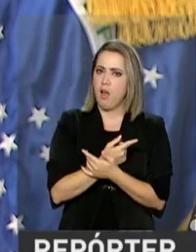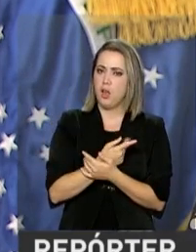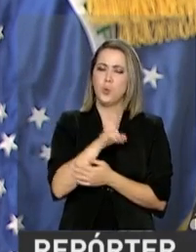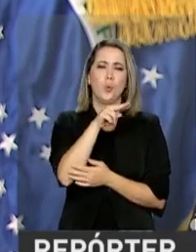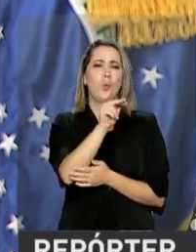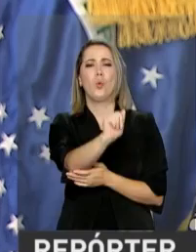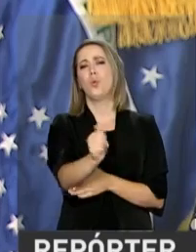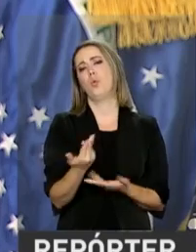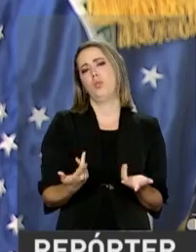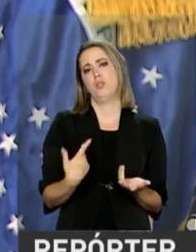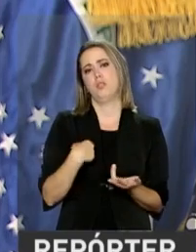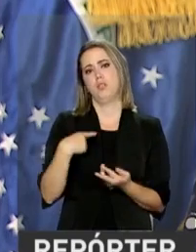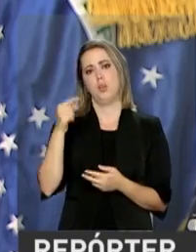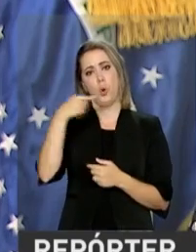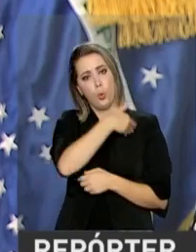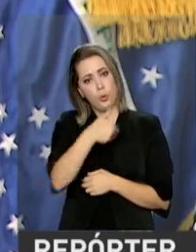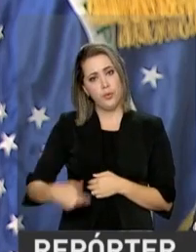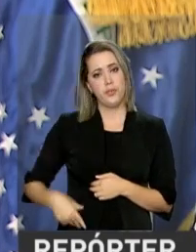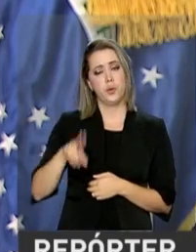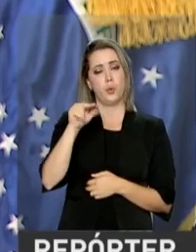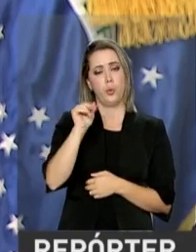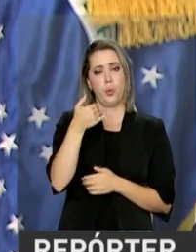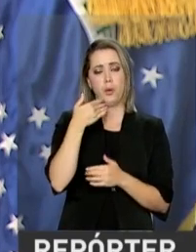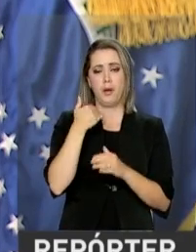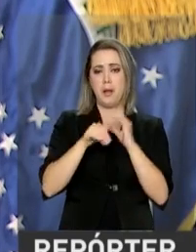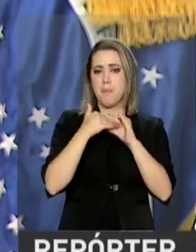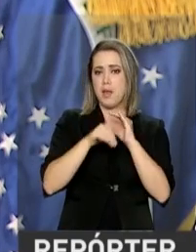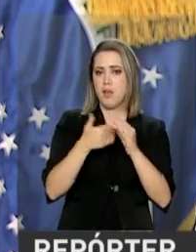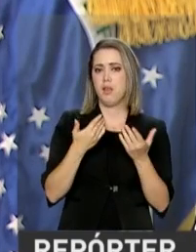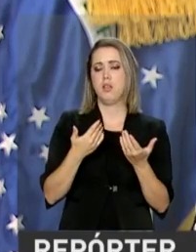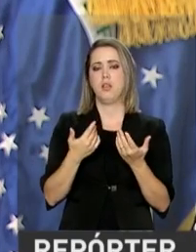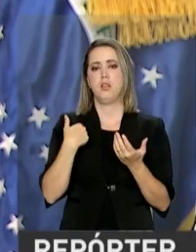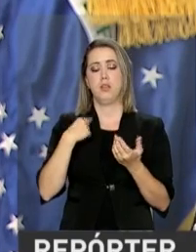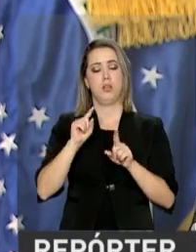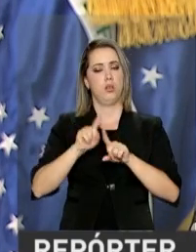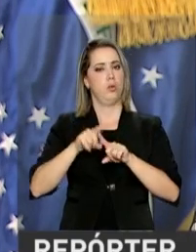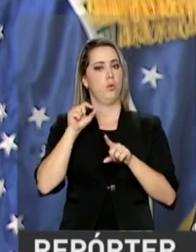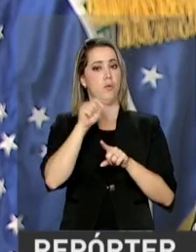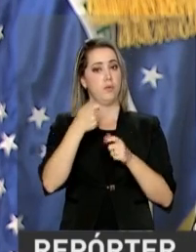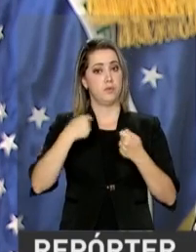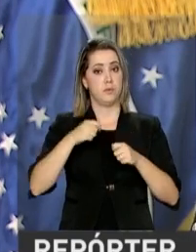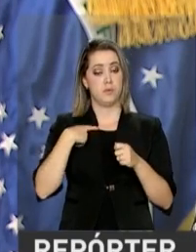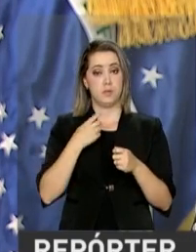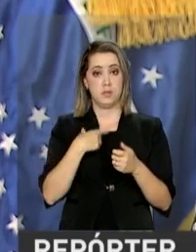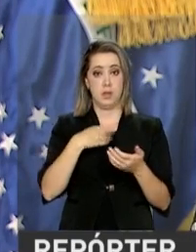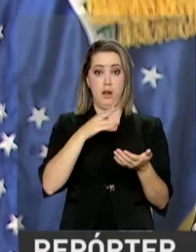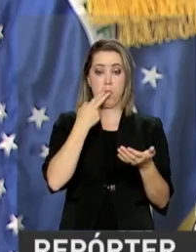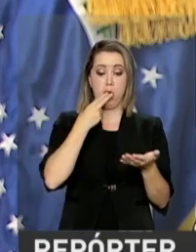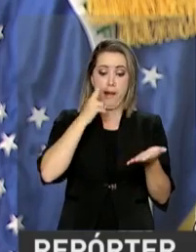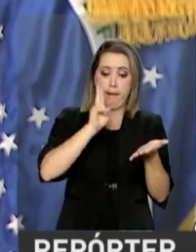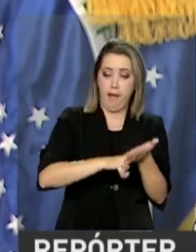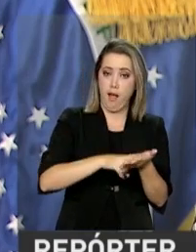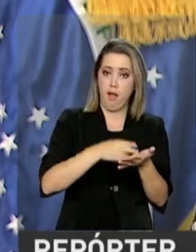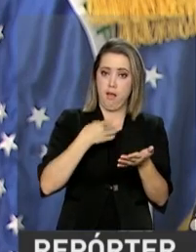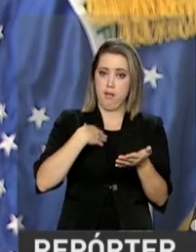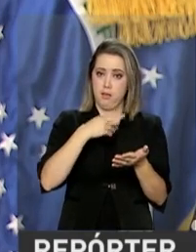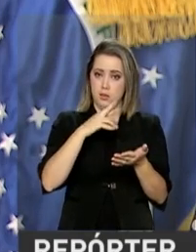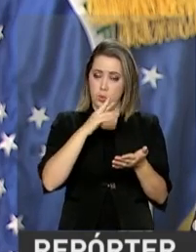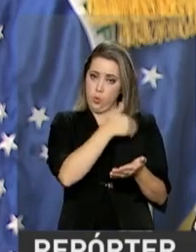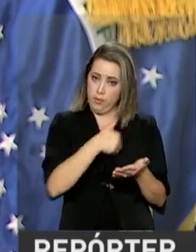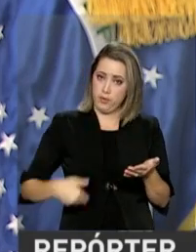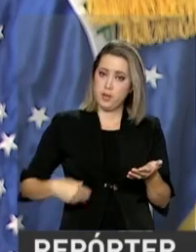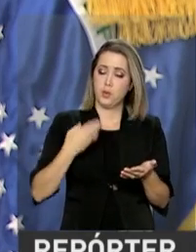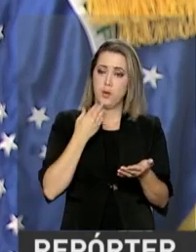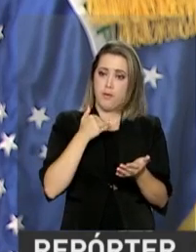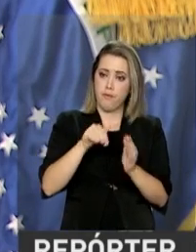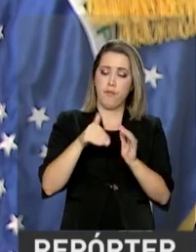eh de e-mail ela te manda normalmente uma notificação com ar para que você registre e diga olha recebi aquilo para que